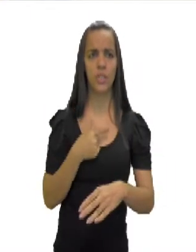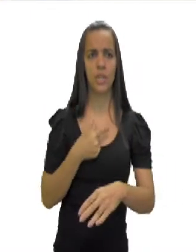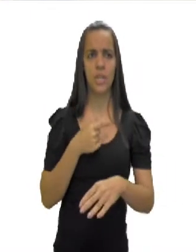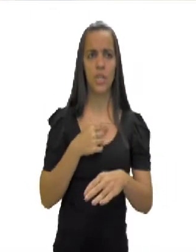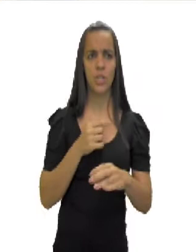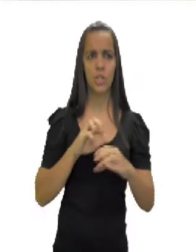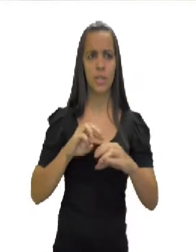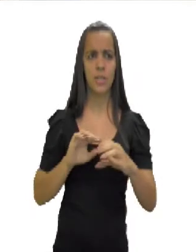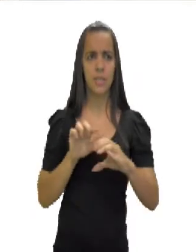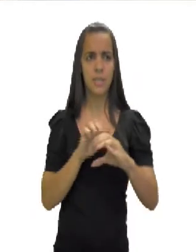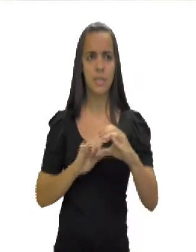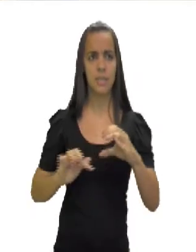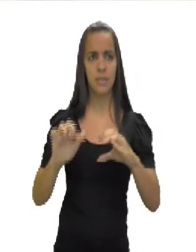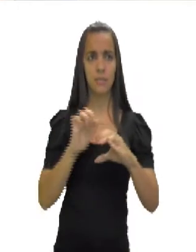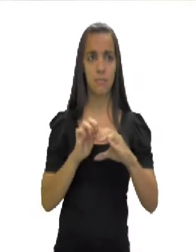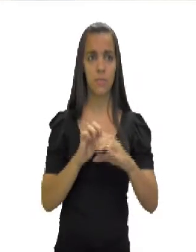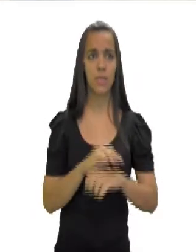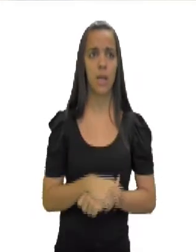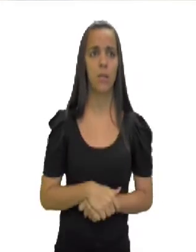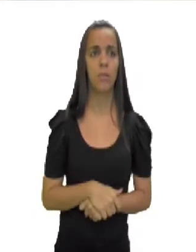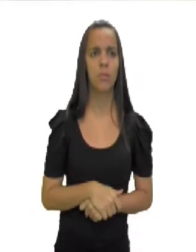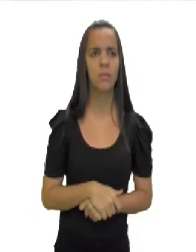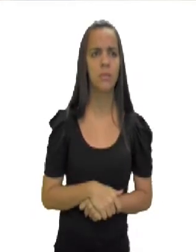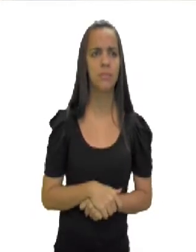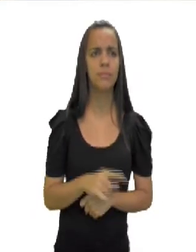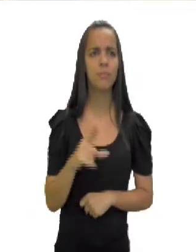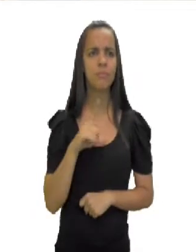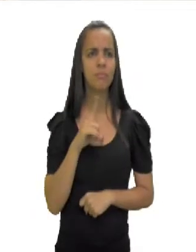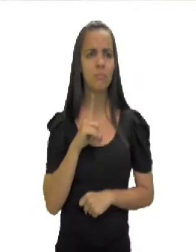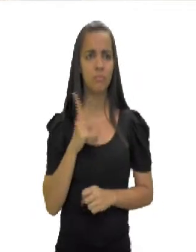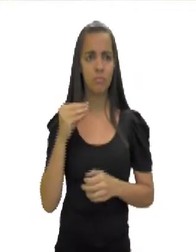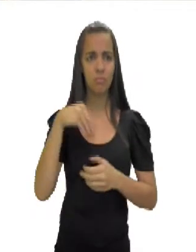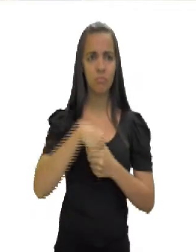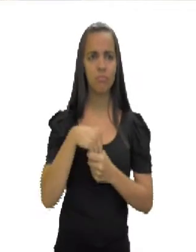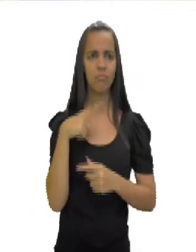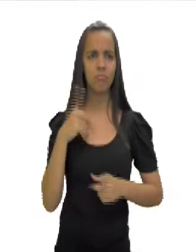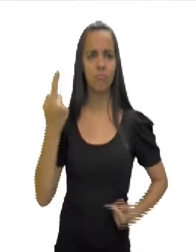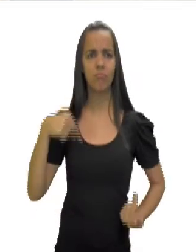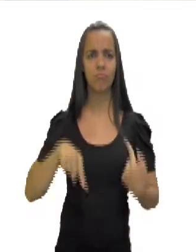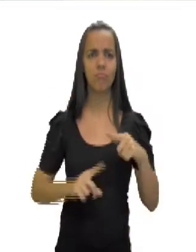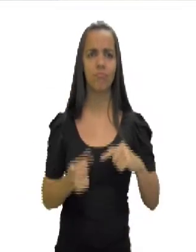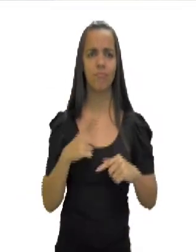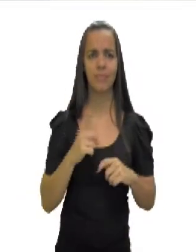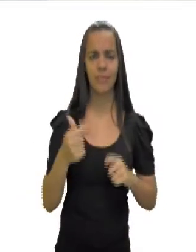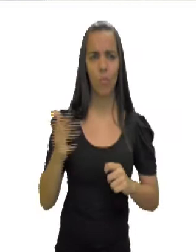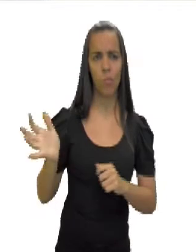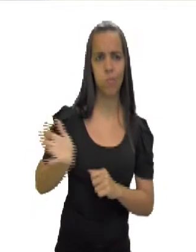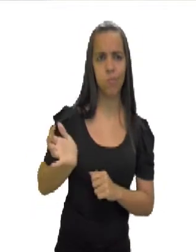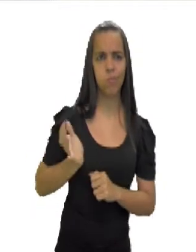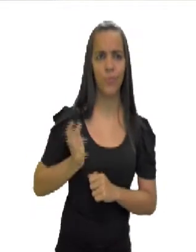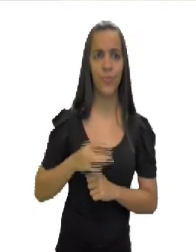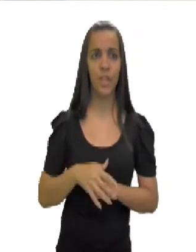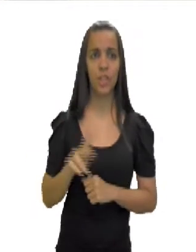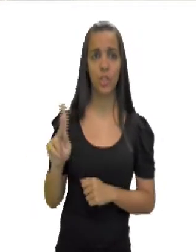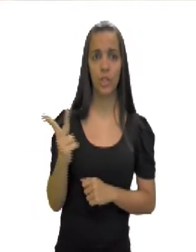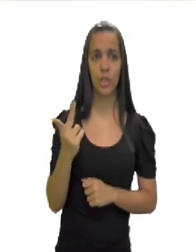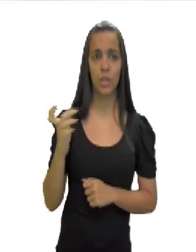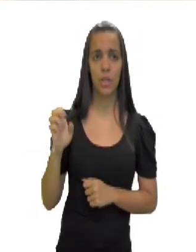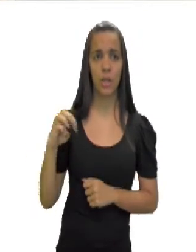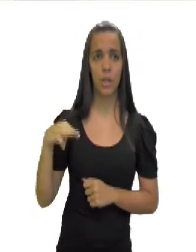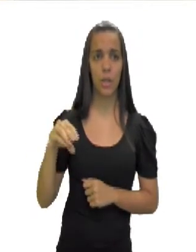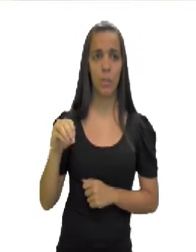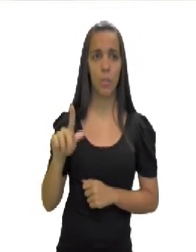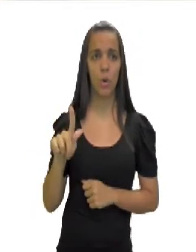oxigênio para os tecidos do nosso organismo. Sua estrutura é rica em hemoglobina, que acaba deixando